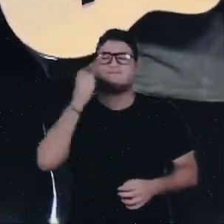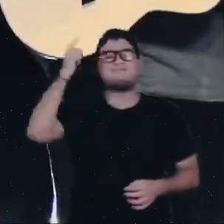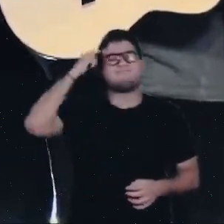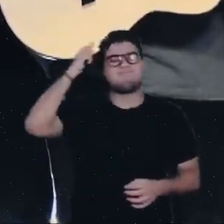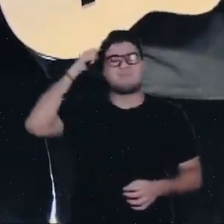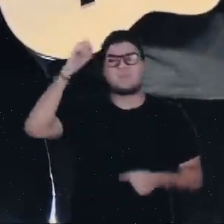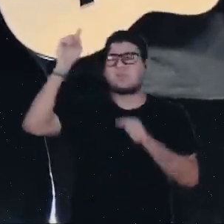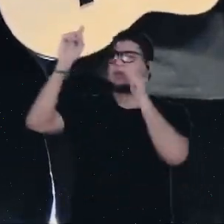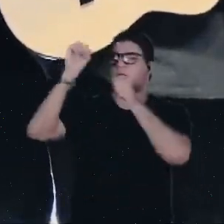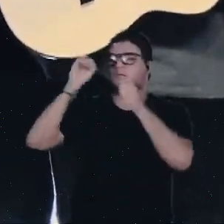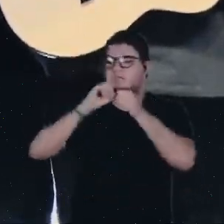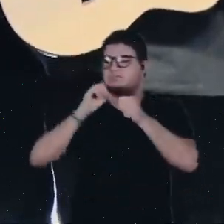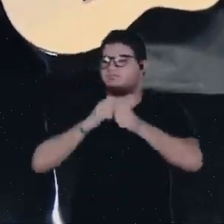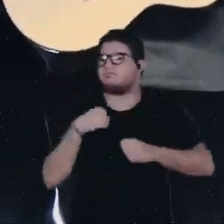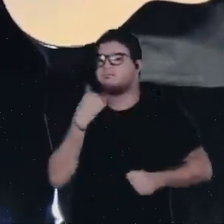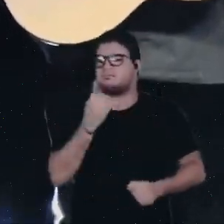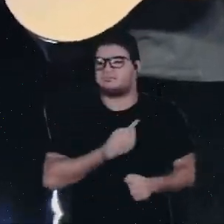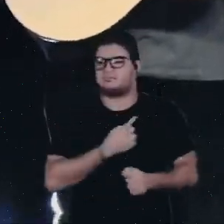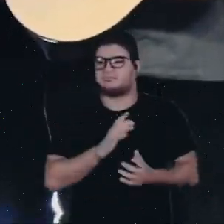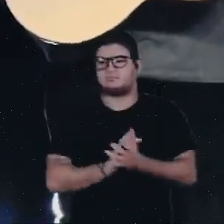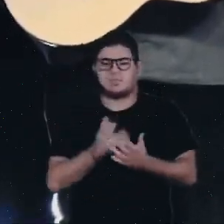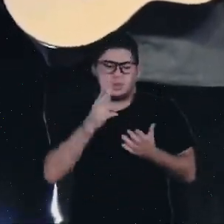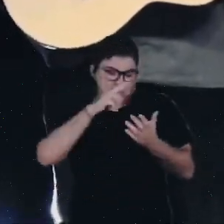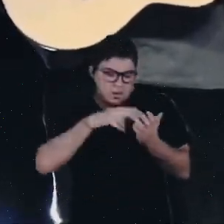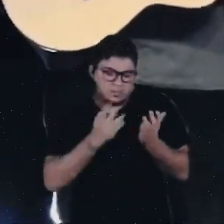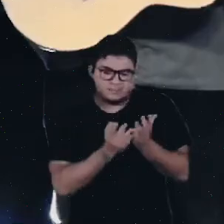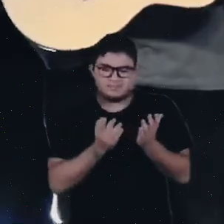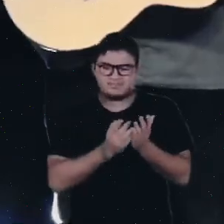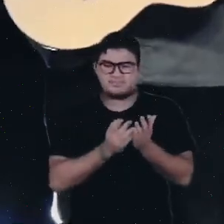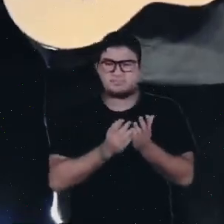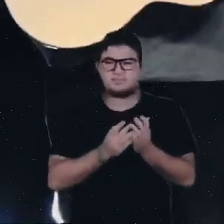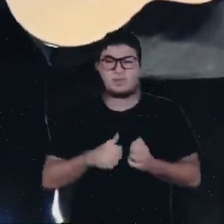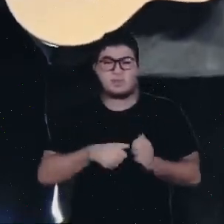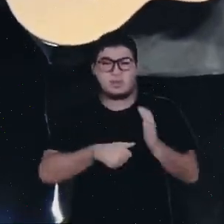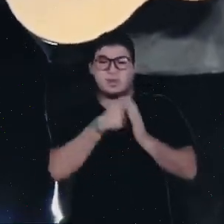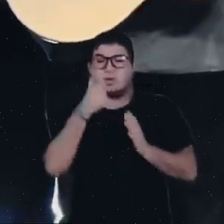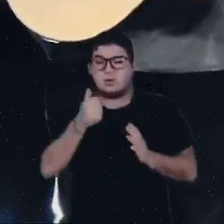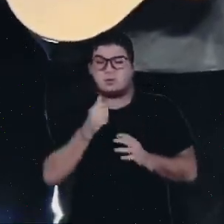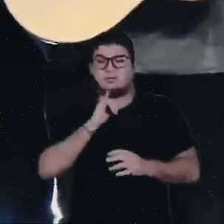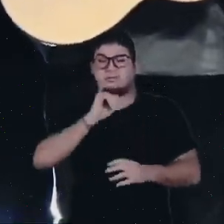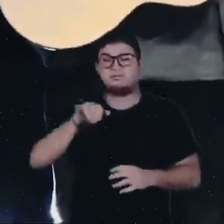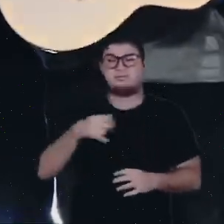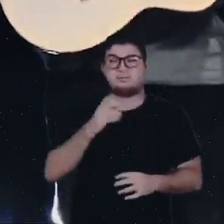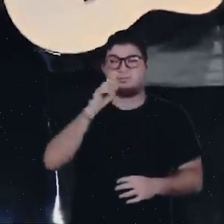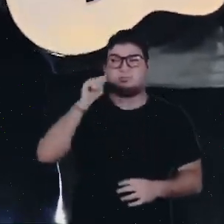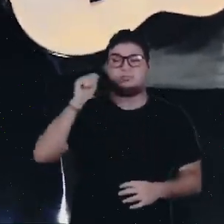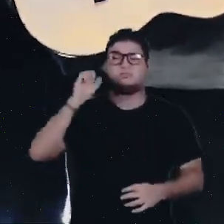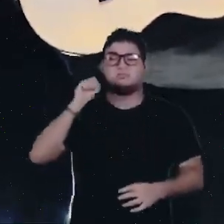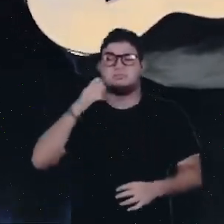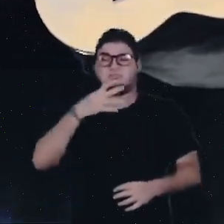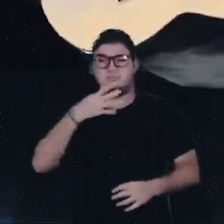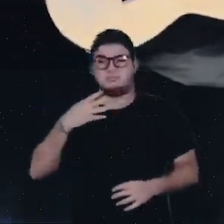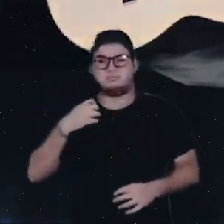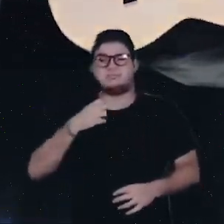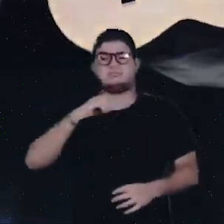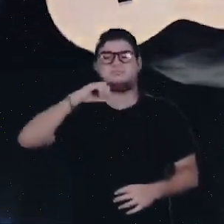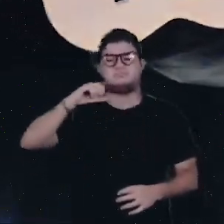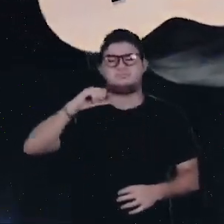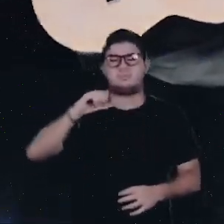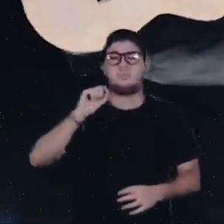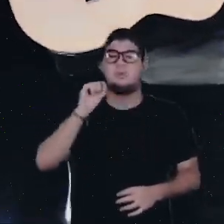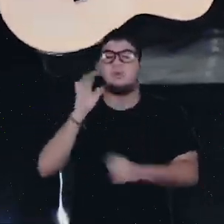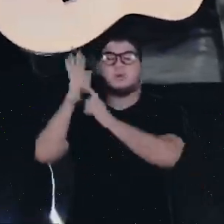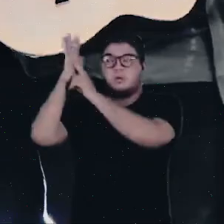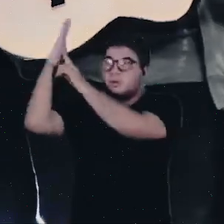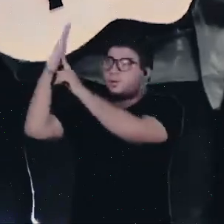que Deus fez por nós, olha o que a Bíblia diz em 1 João 4:9: foi assim que Deus manifestou o seu